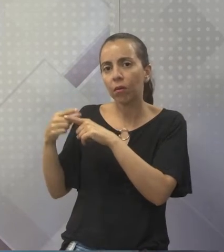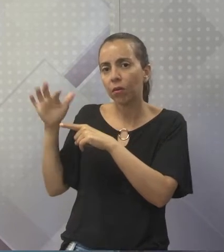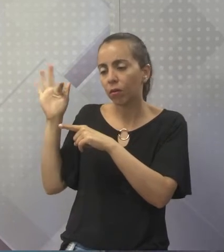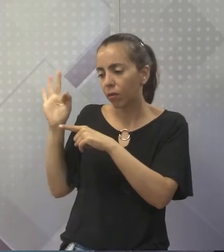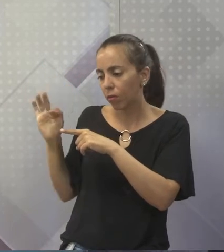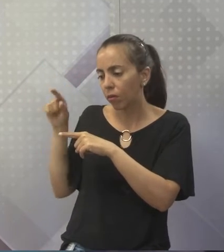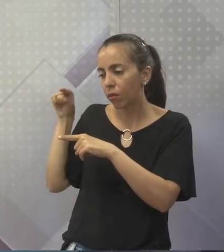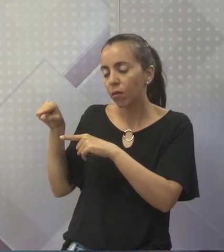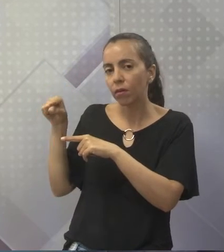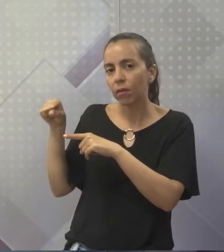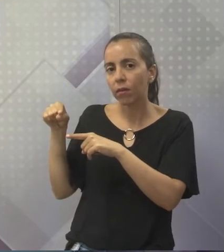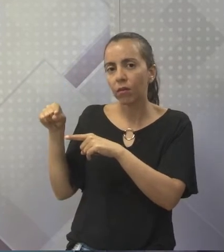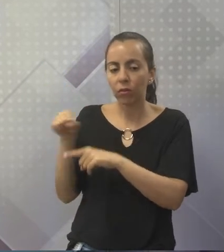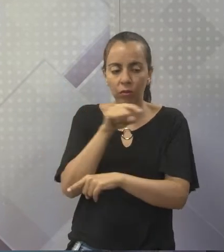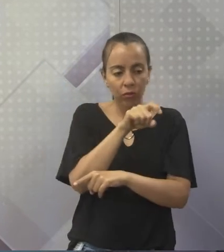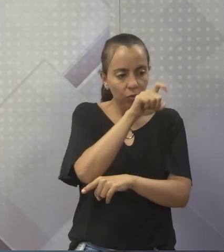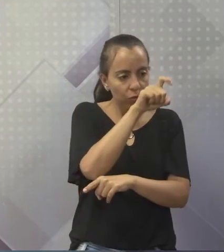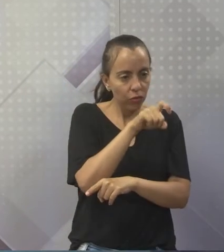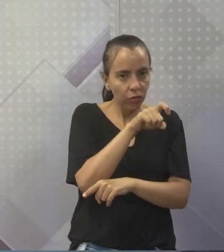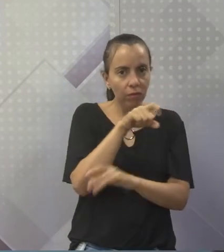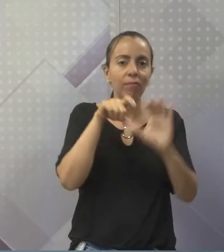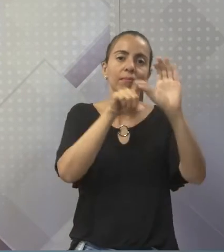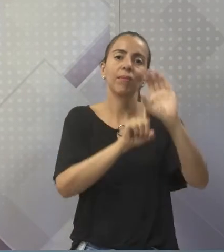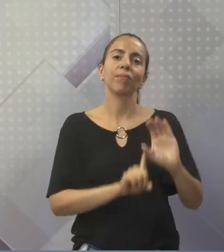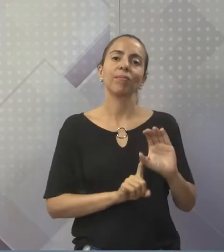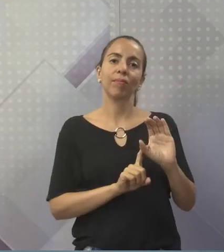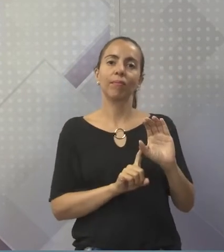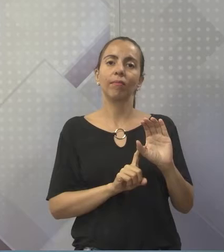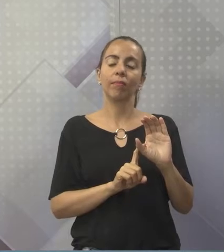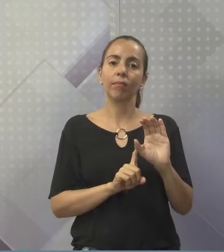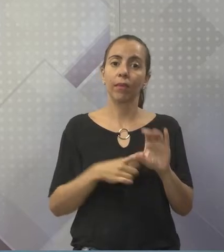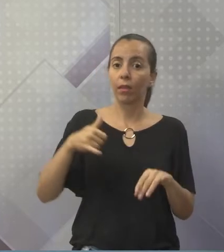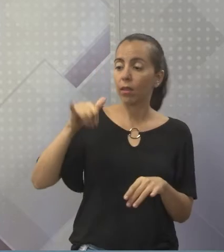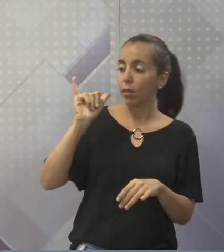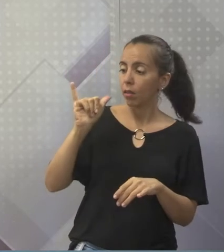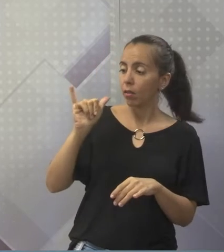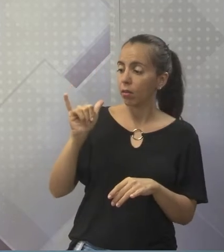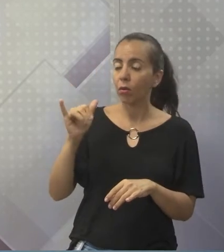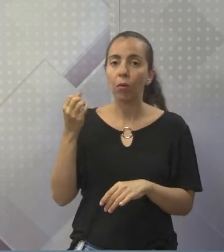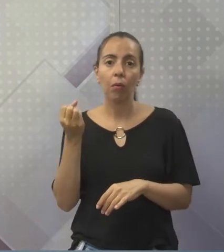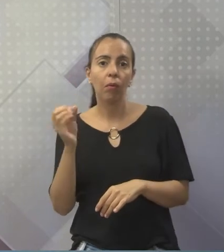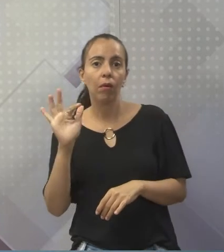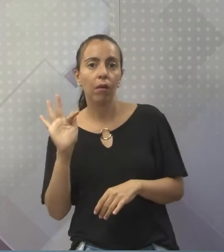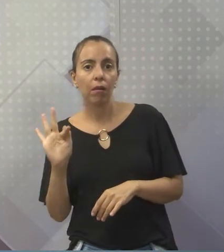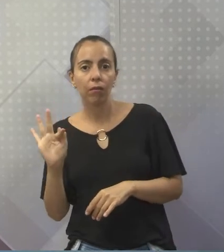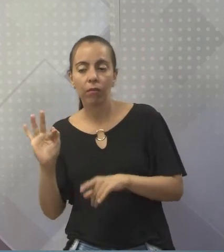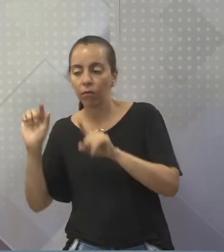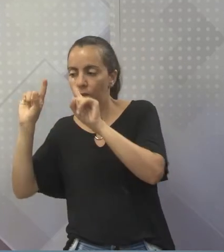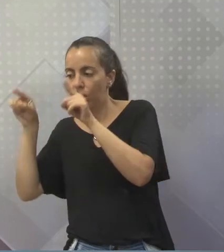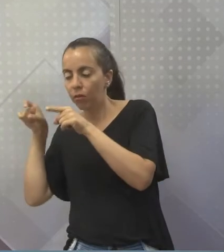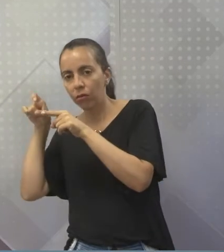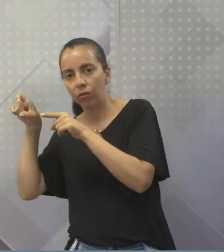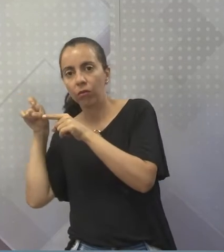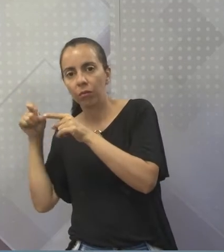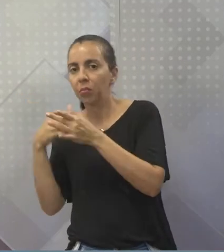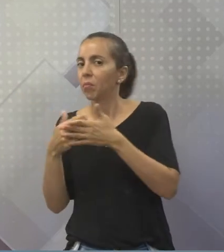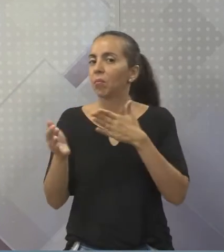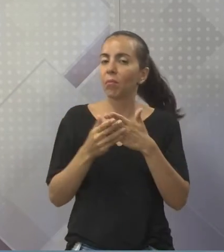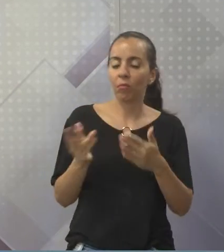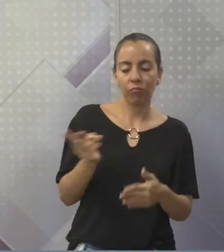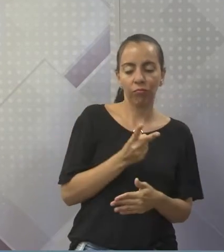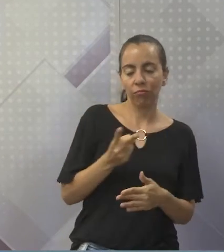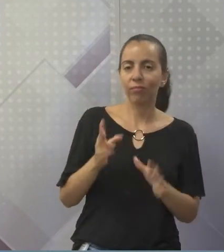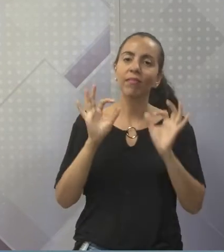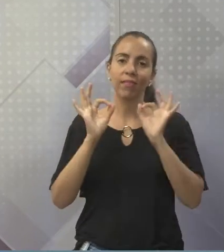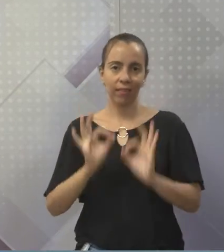depende do meu x. Então, y ou f de x. Qualquer um dos dois vai estar